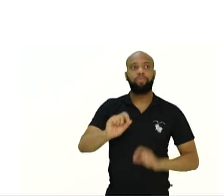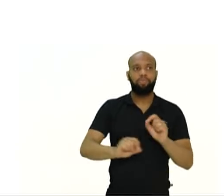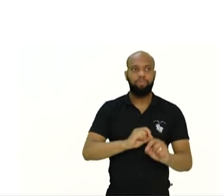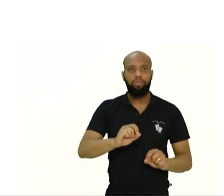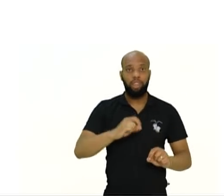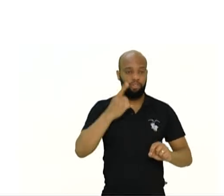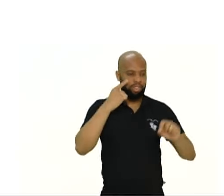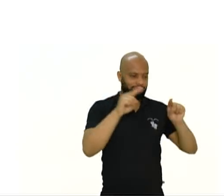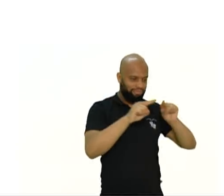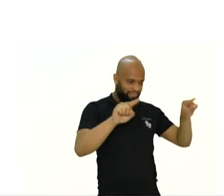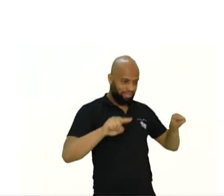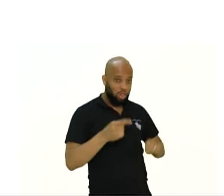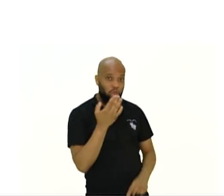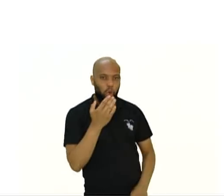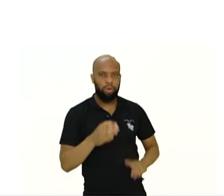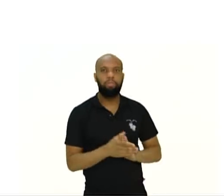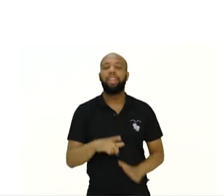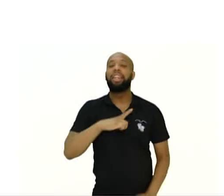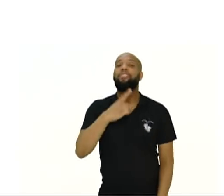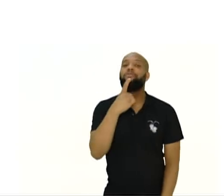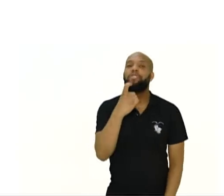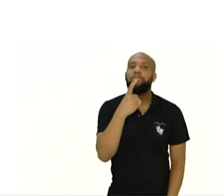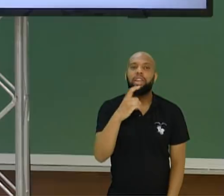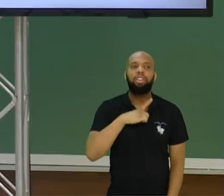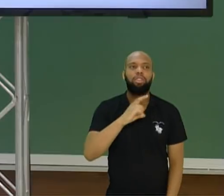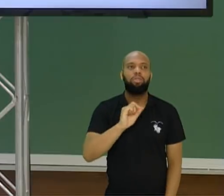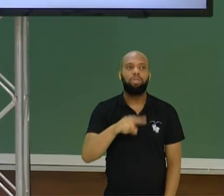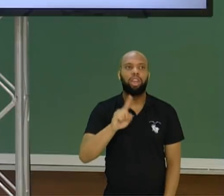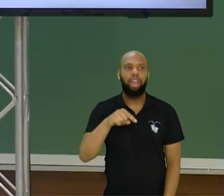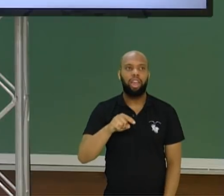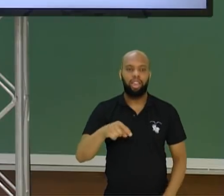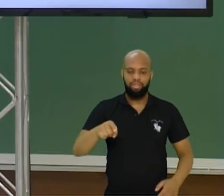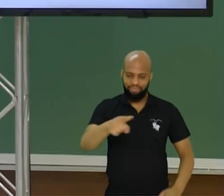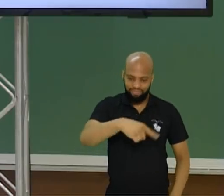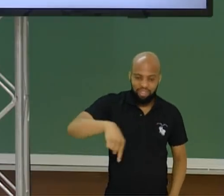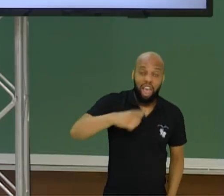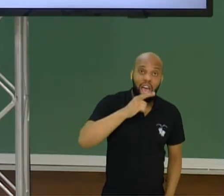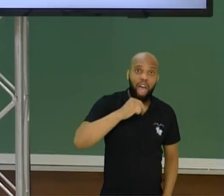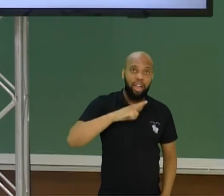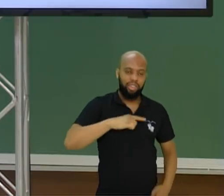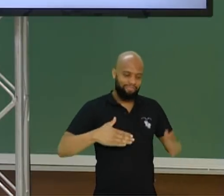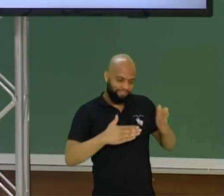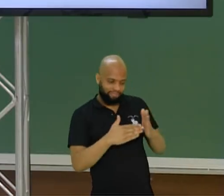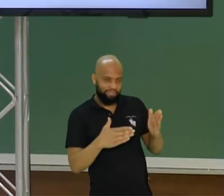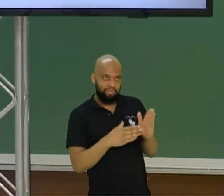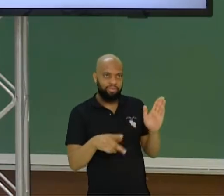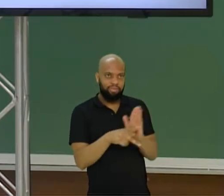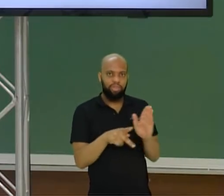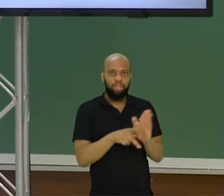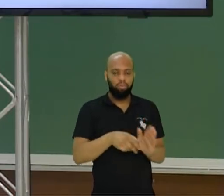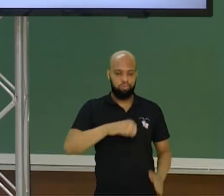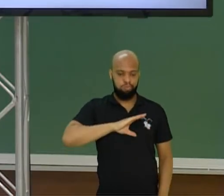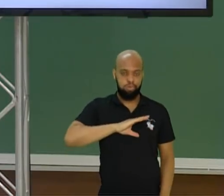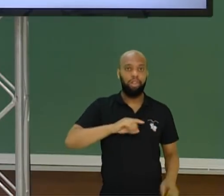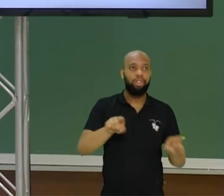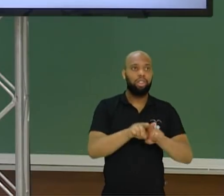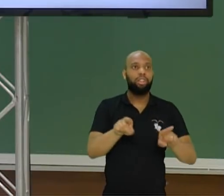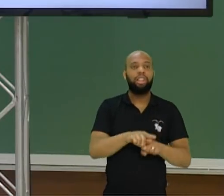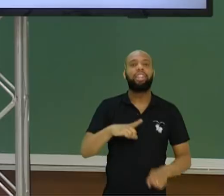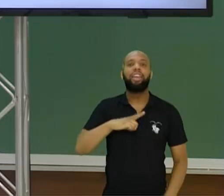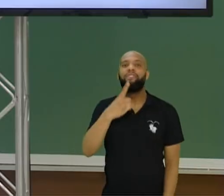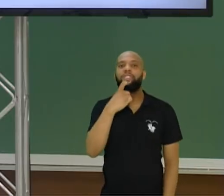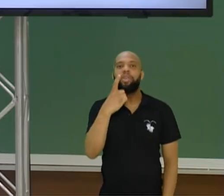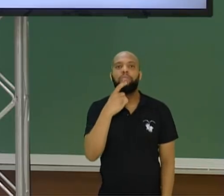conforme a legenda, em vermelho, aqui nós temos os Grandes Lagos, a fronteira com os Estados Unidos, e em vermelho ali